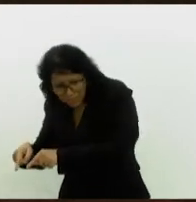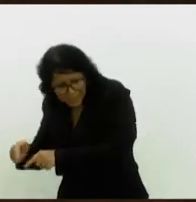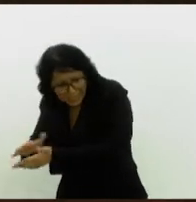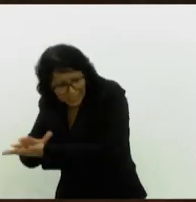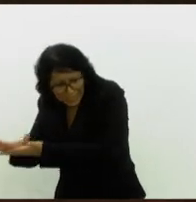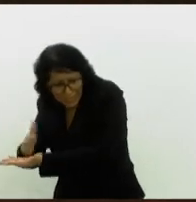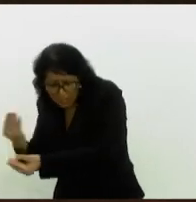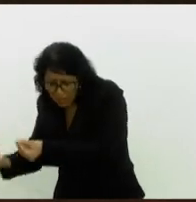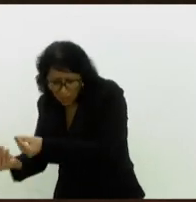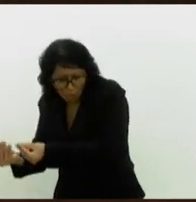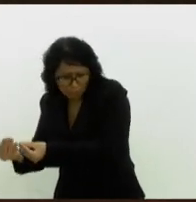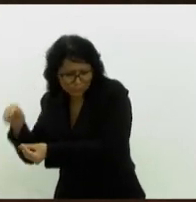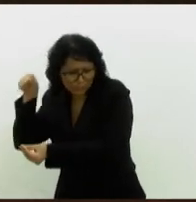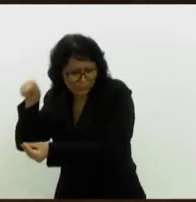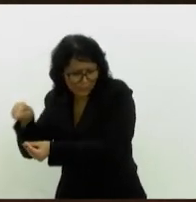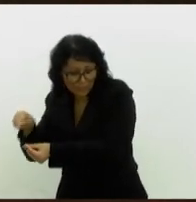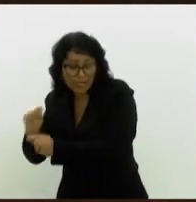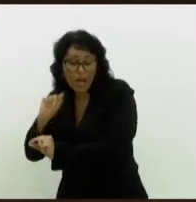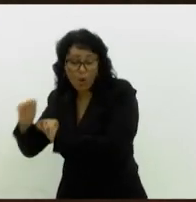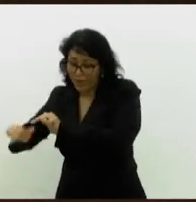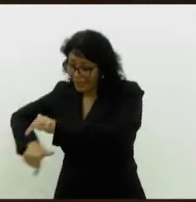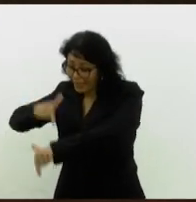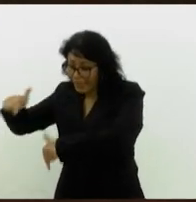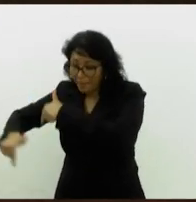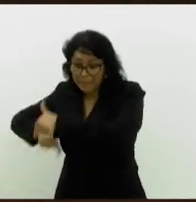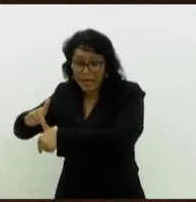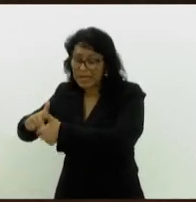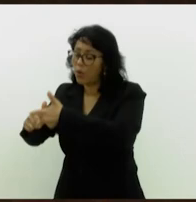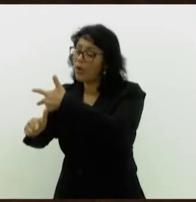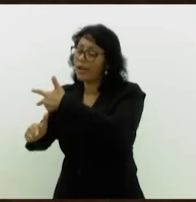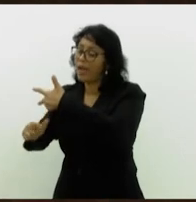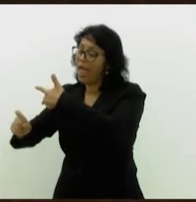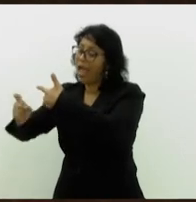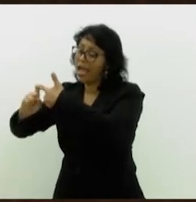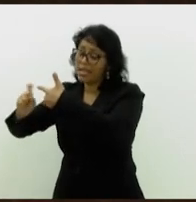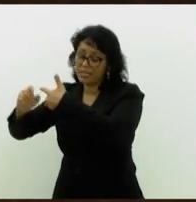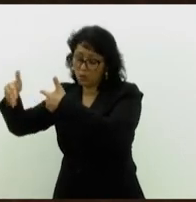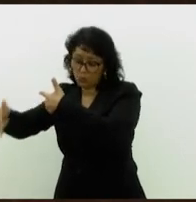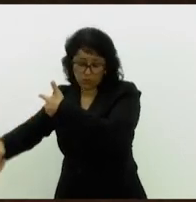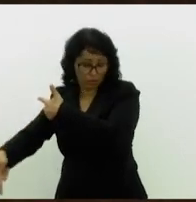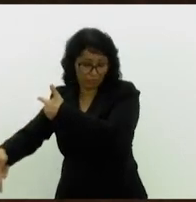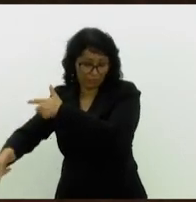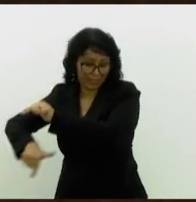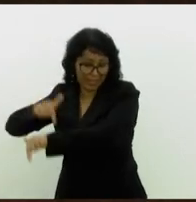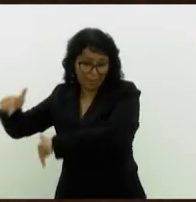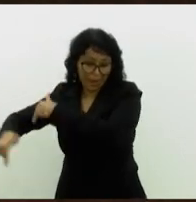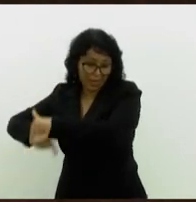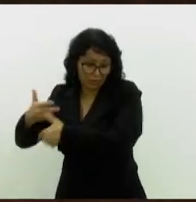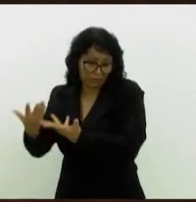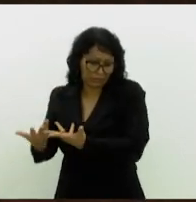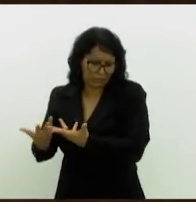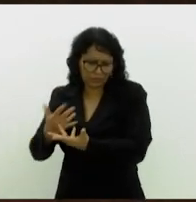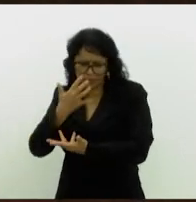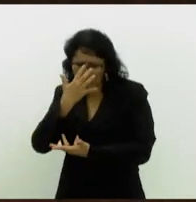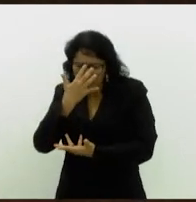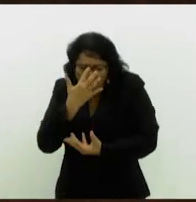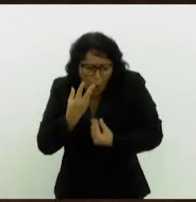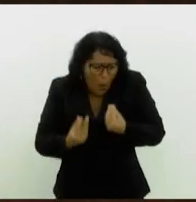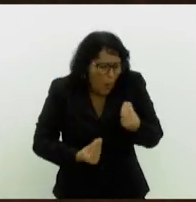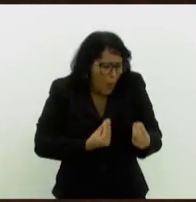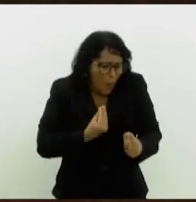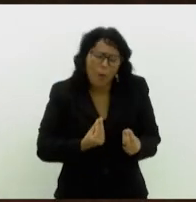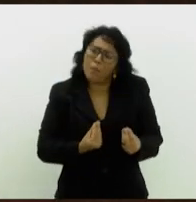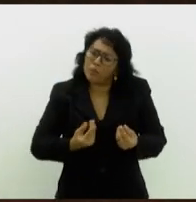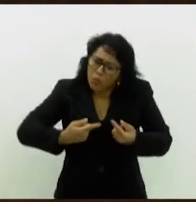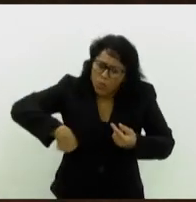Poder Executivo dito isso senhora Presidente é necessário de uma vez por